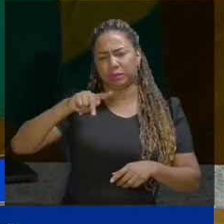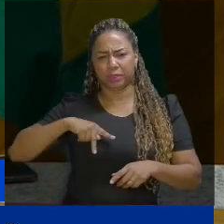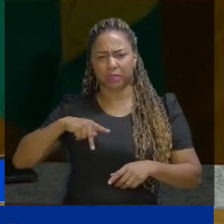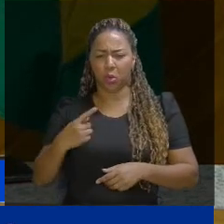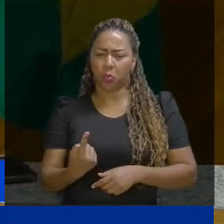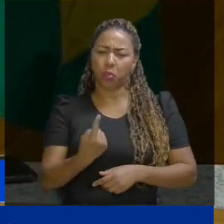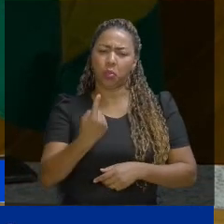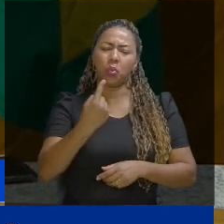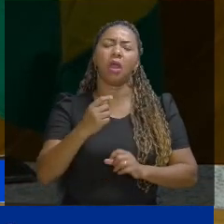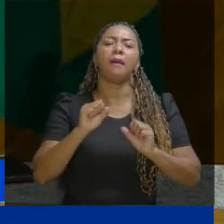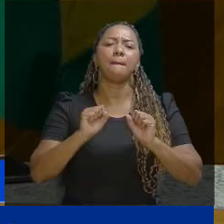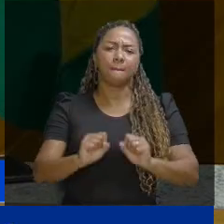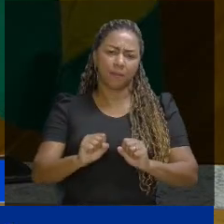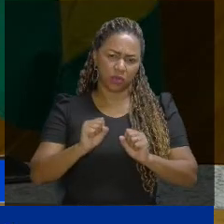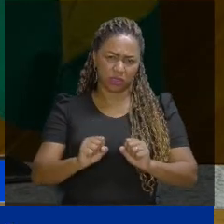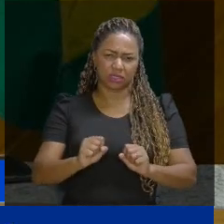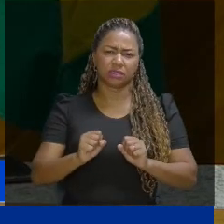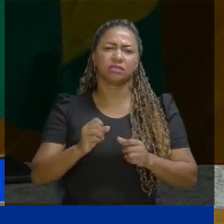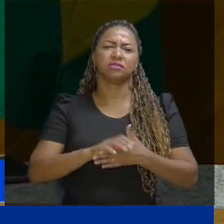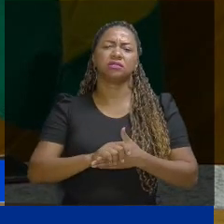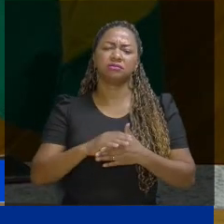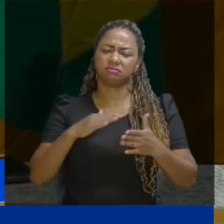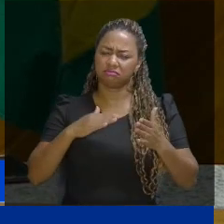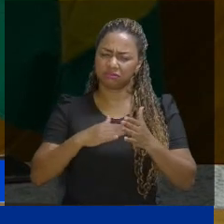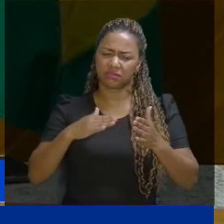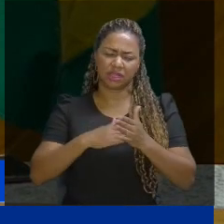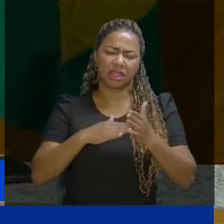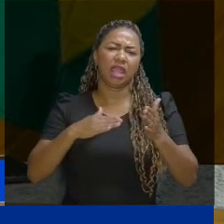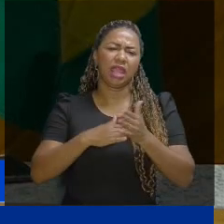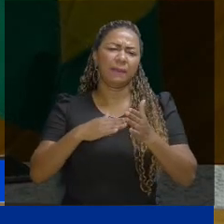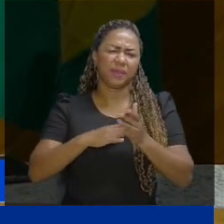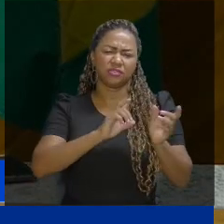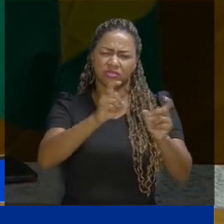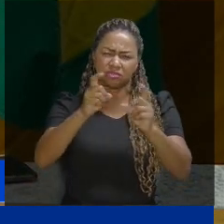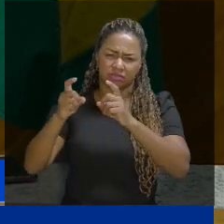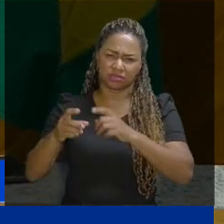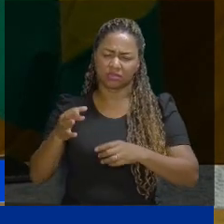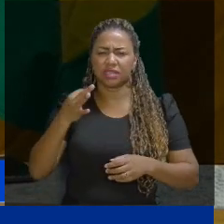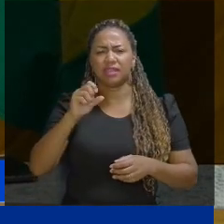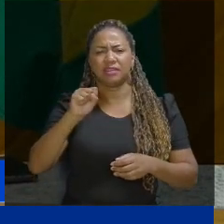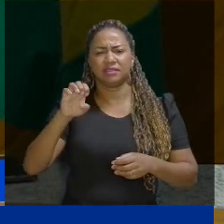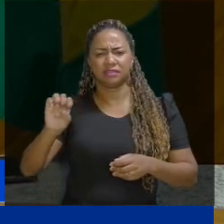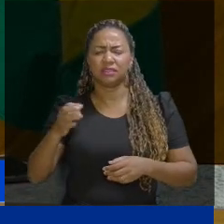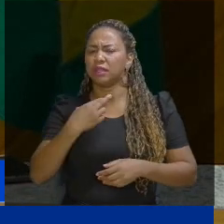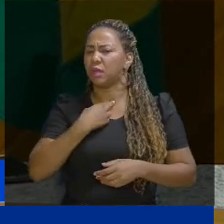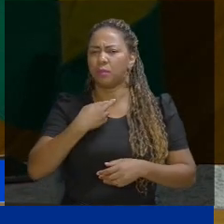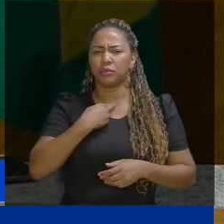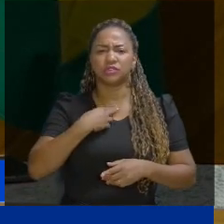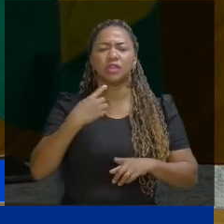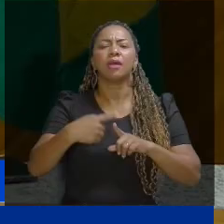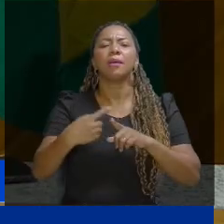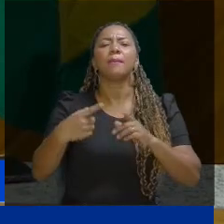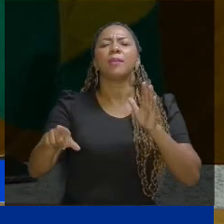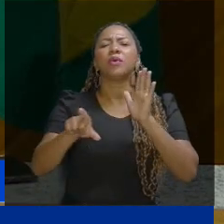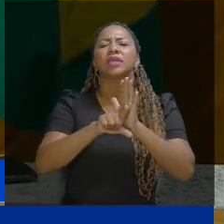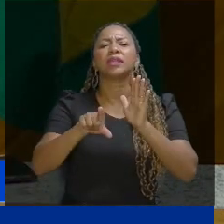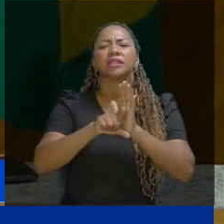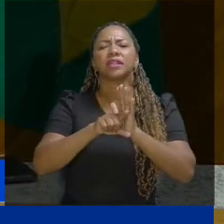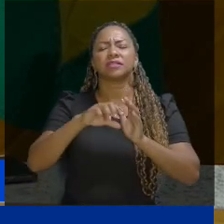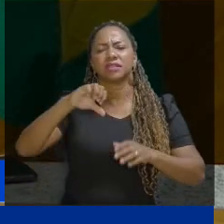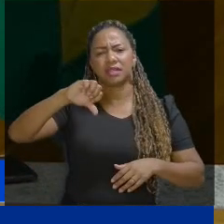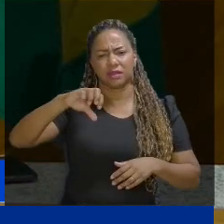uno, poderia ter sido travada essa discussão lá no TSE? Não, não podia, porque a Lei